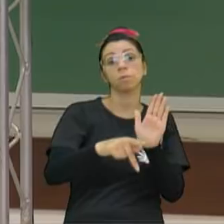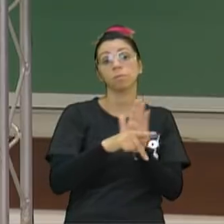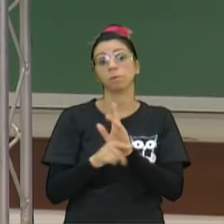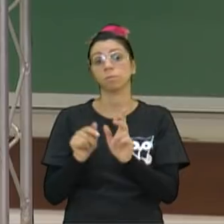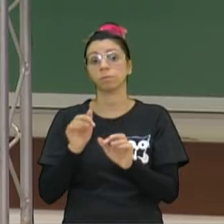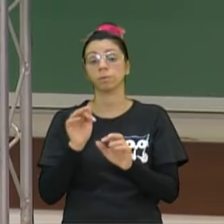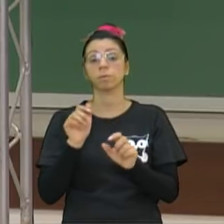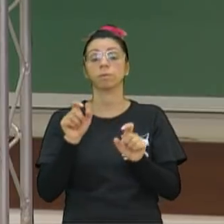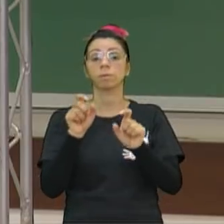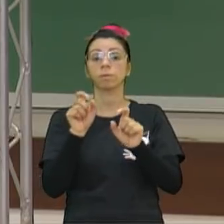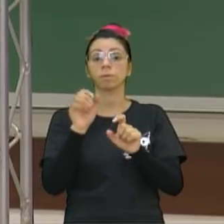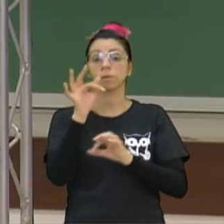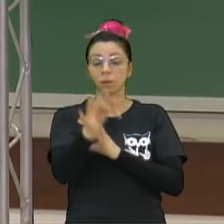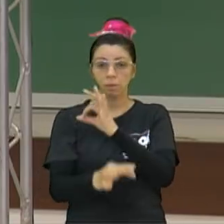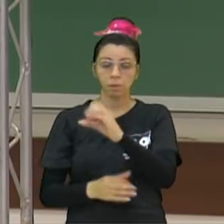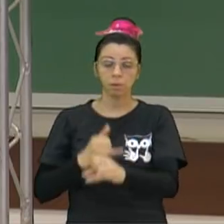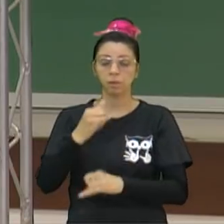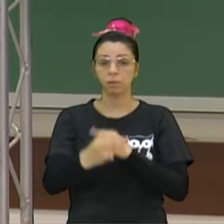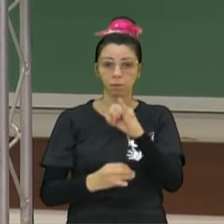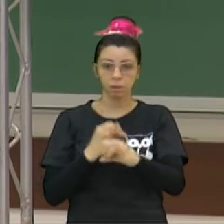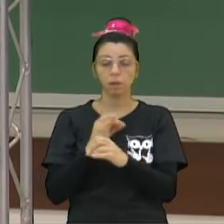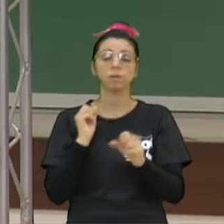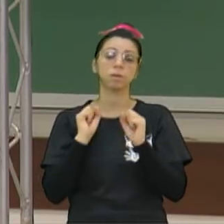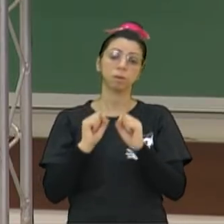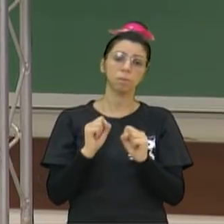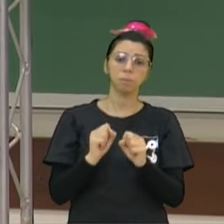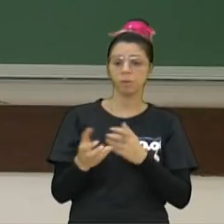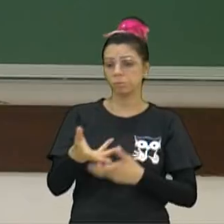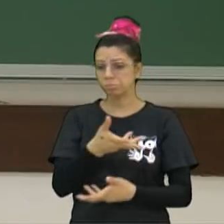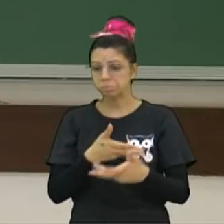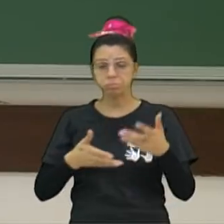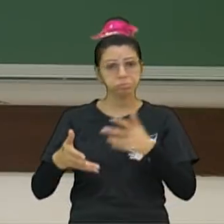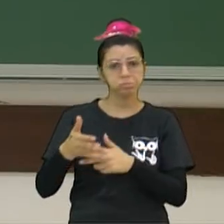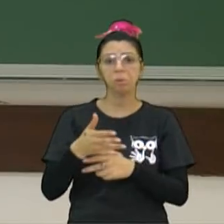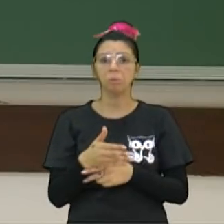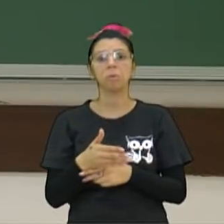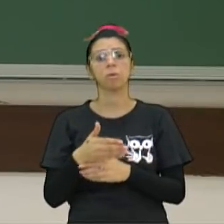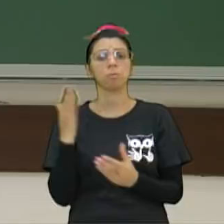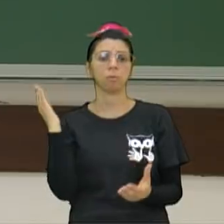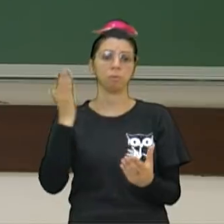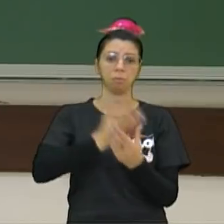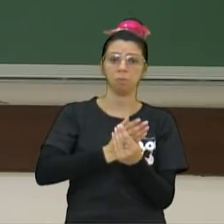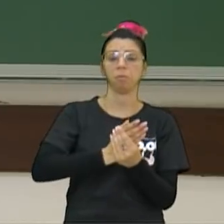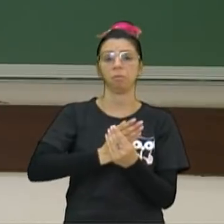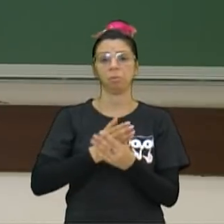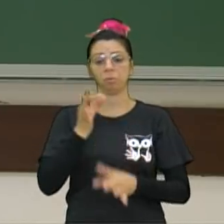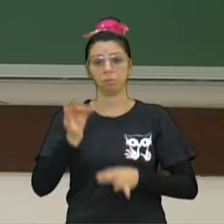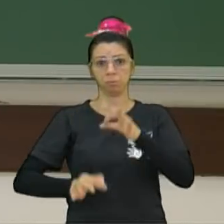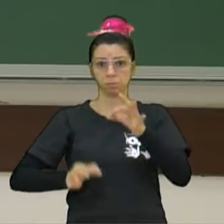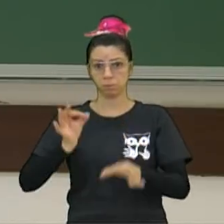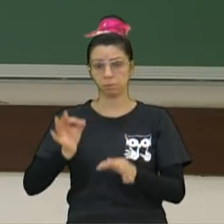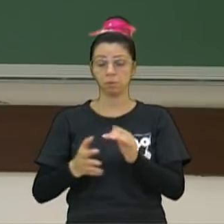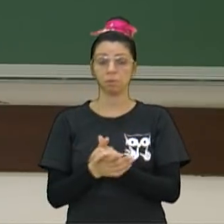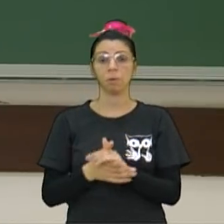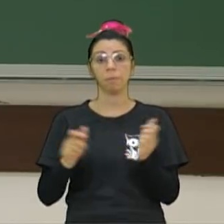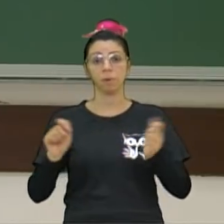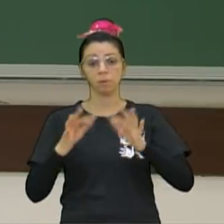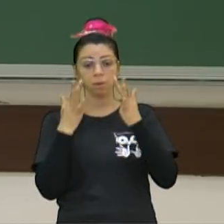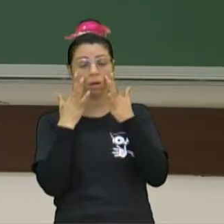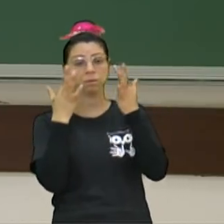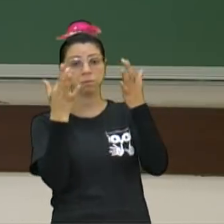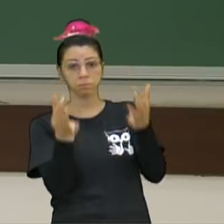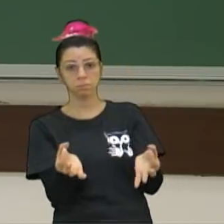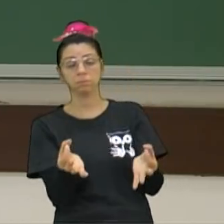que podem inclusive implicar aí numa demanda judicial. Então é bem importante a gente prestar bastante atenção, para a